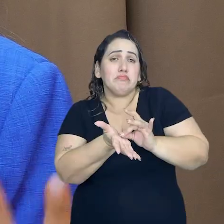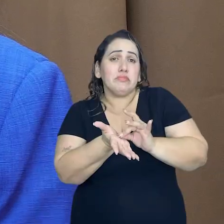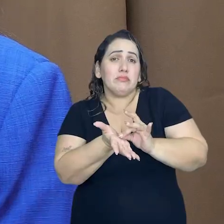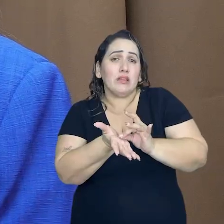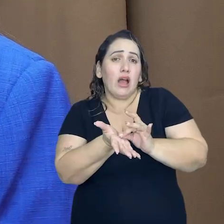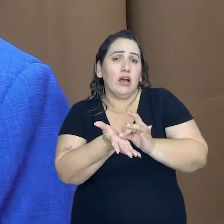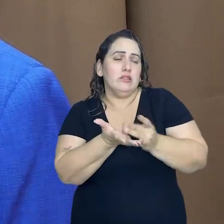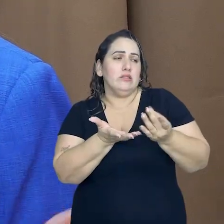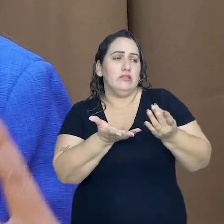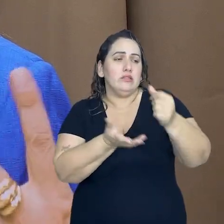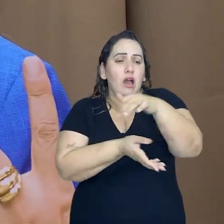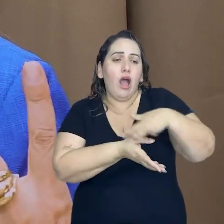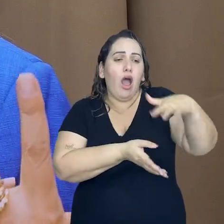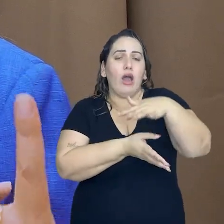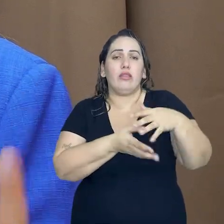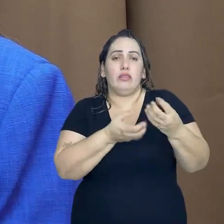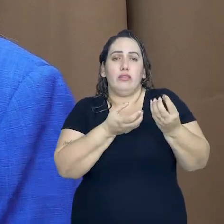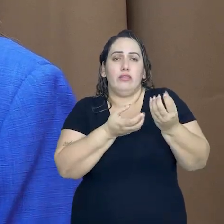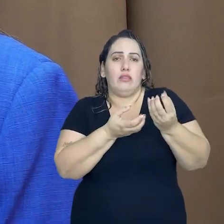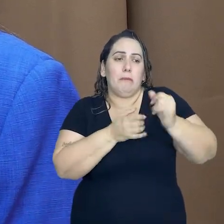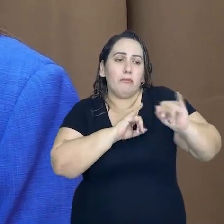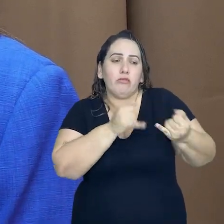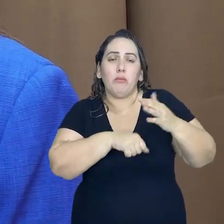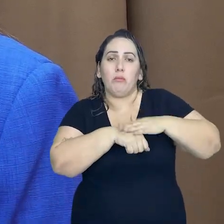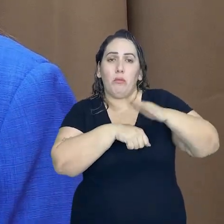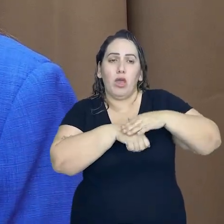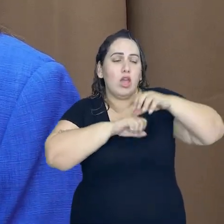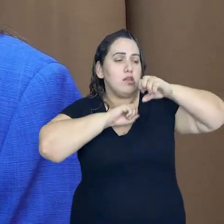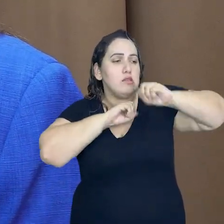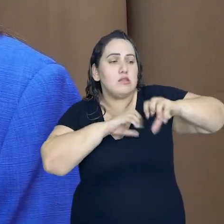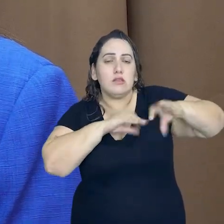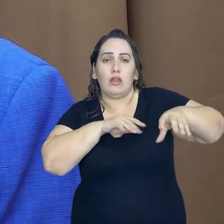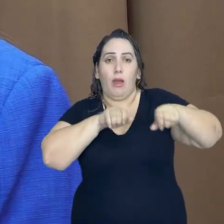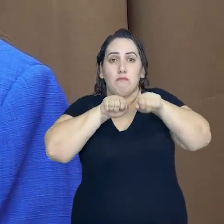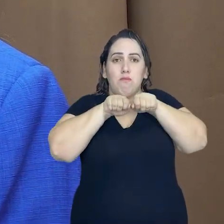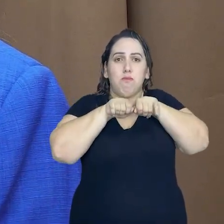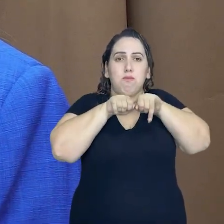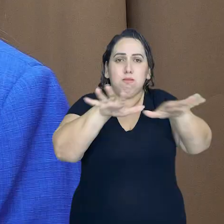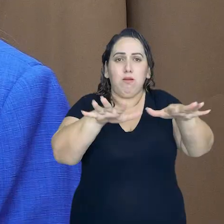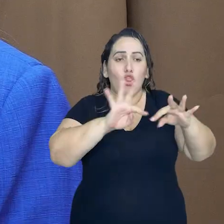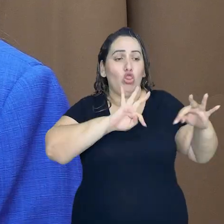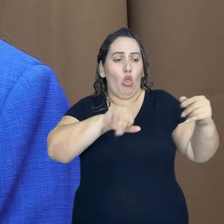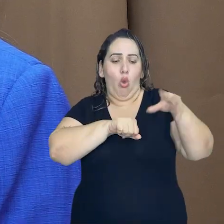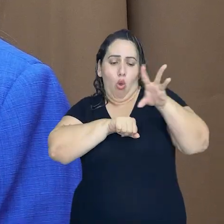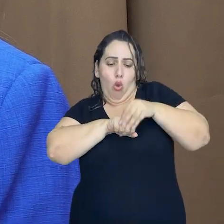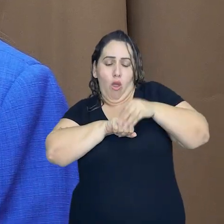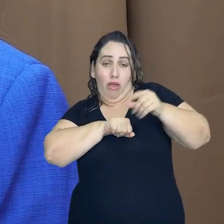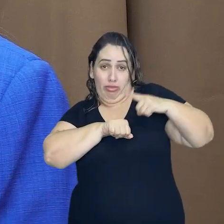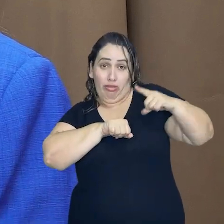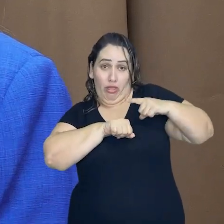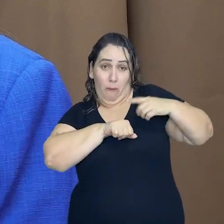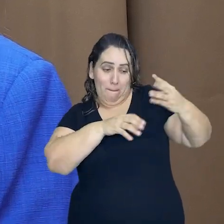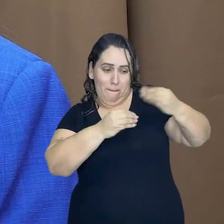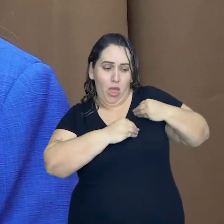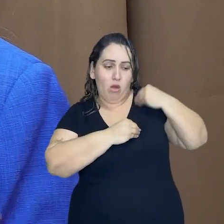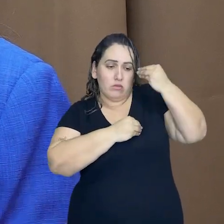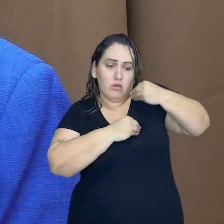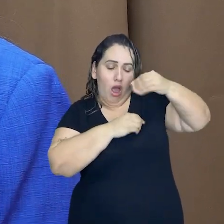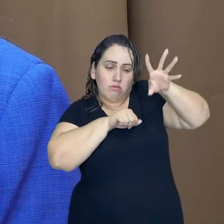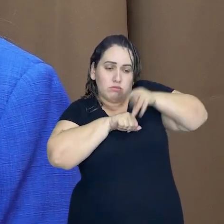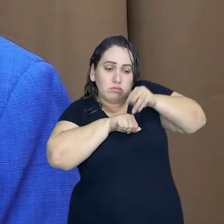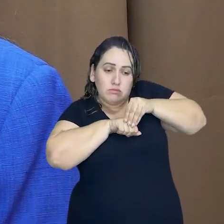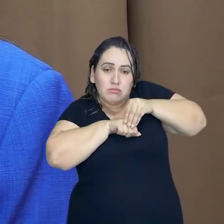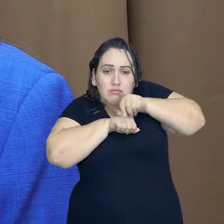realmente de ensino, né? De você propagar esses ensinamentos e, assim,